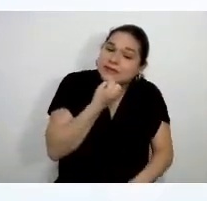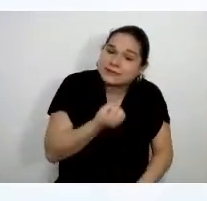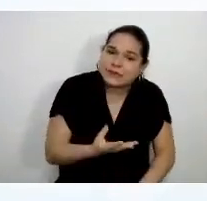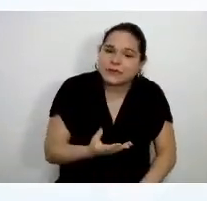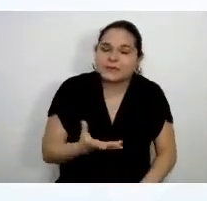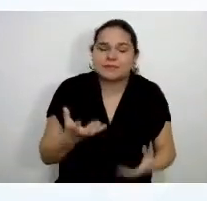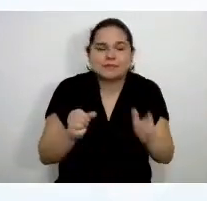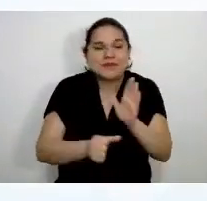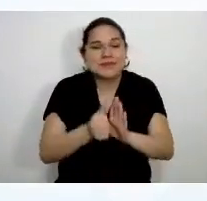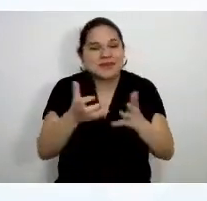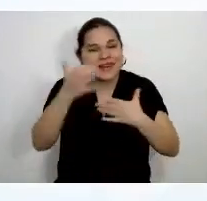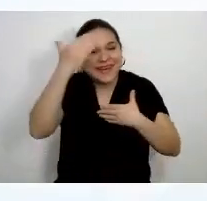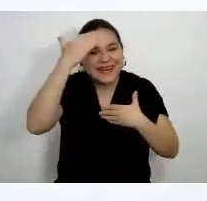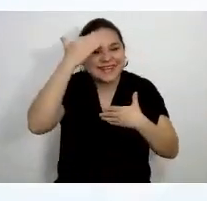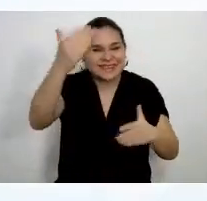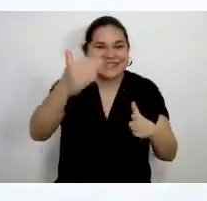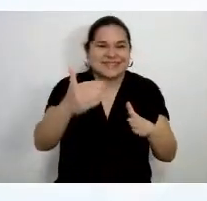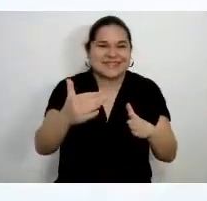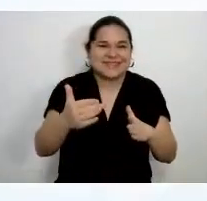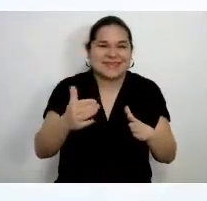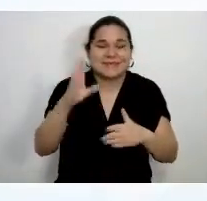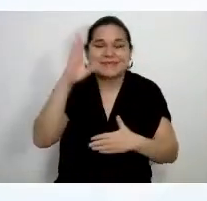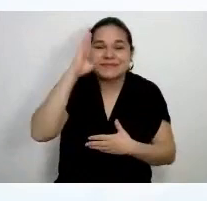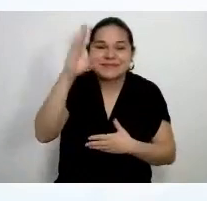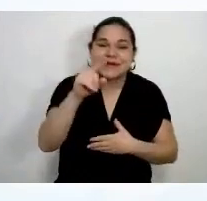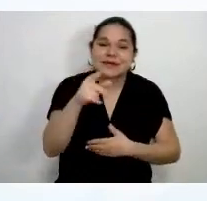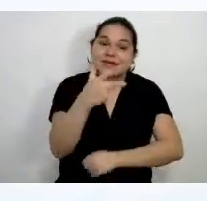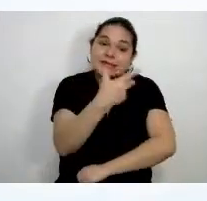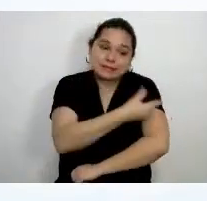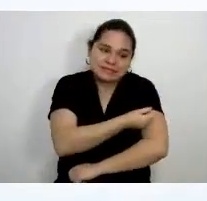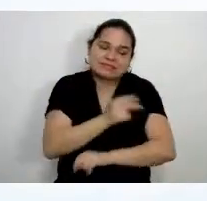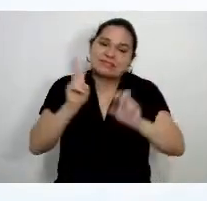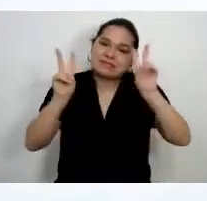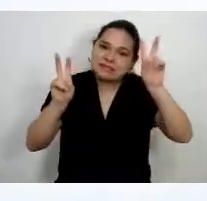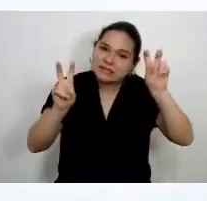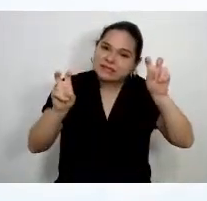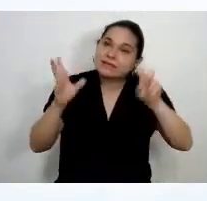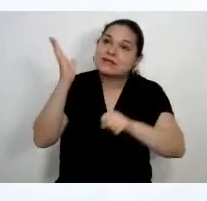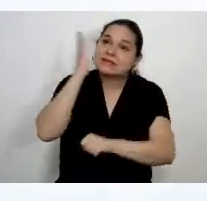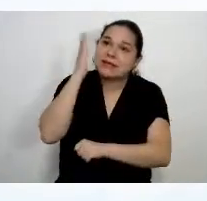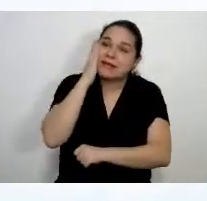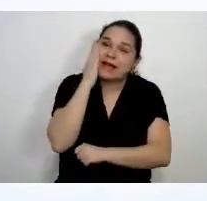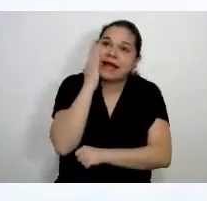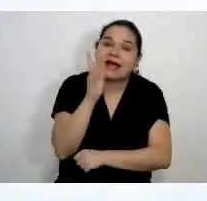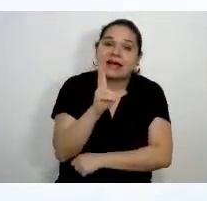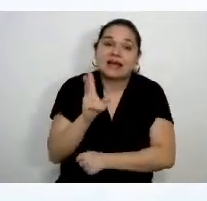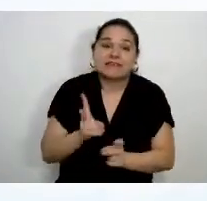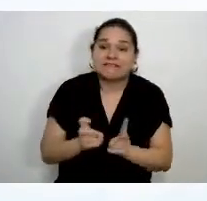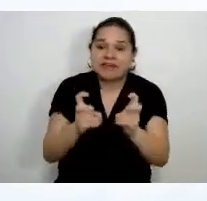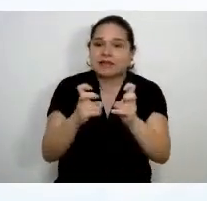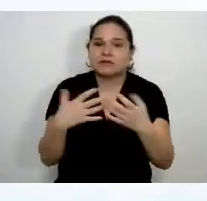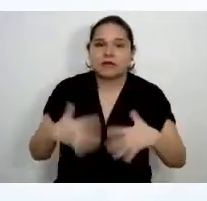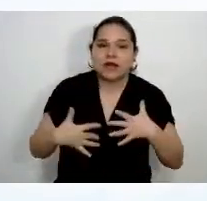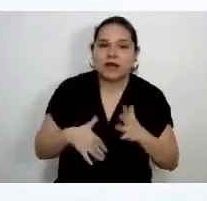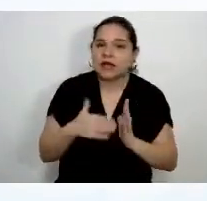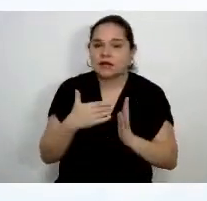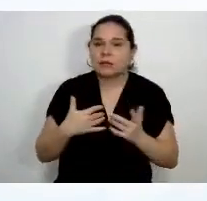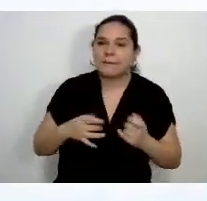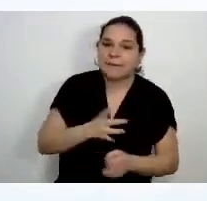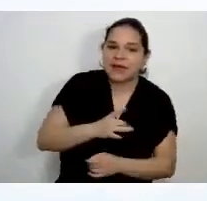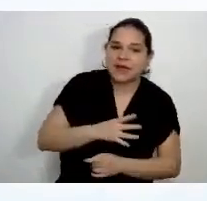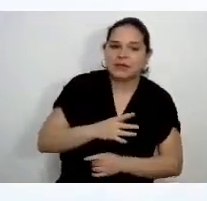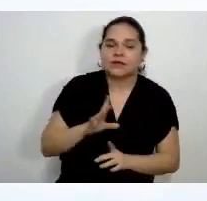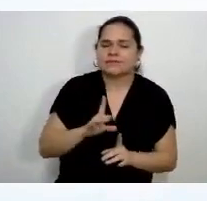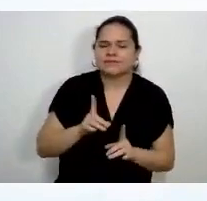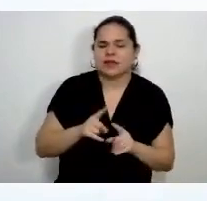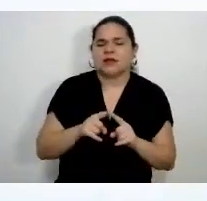inclusive para mim, essa questão da vacina, de saber que ela é um pedaço do vírus. Muitas pessoas, né, claro que não a gente aqui,